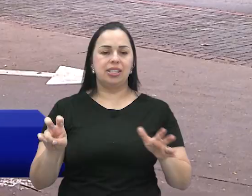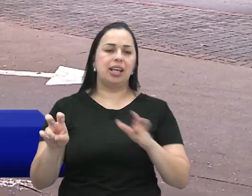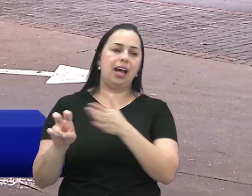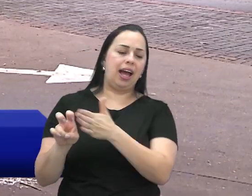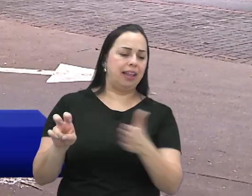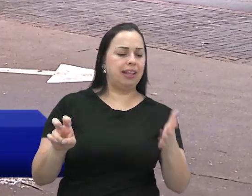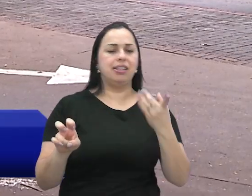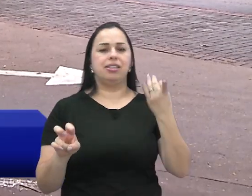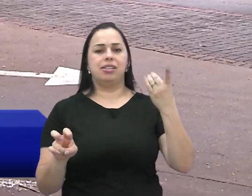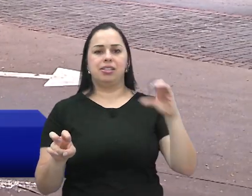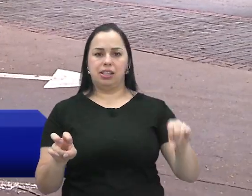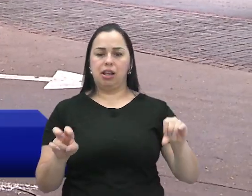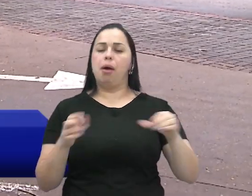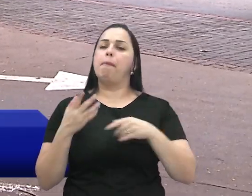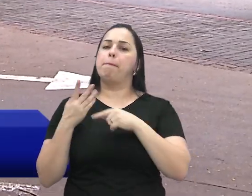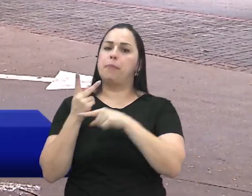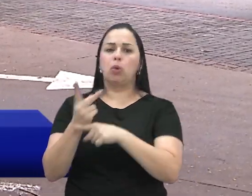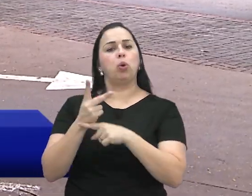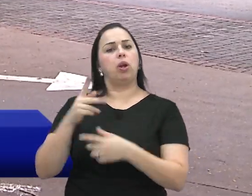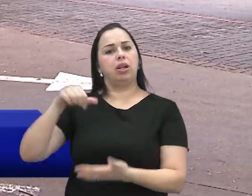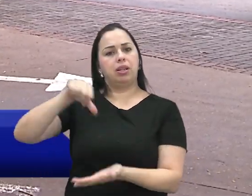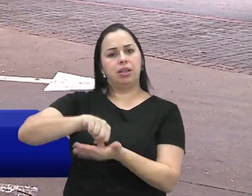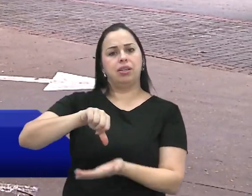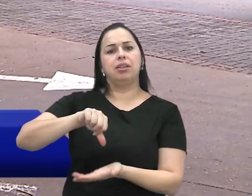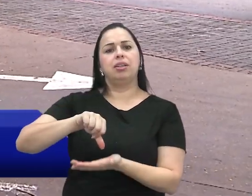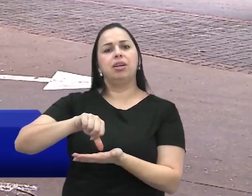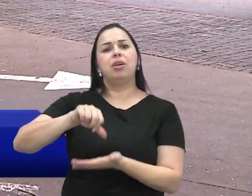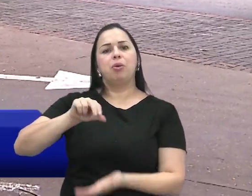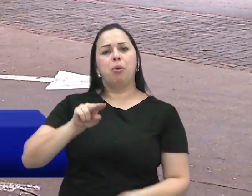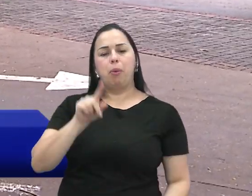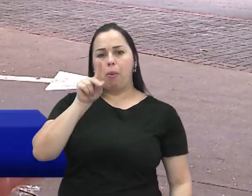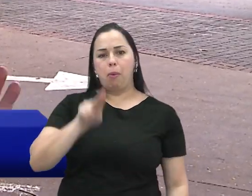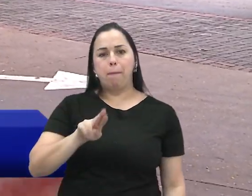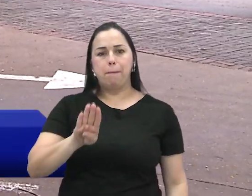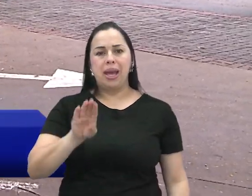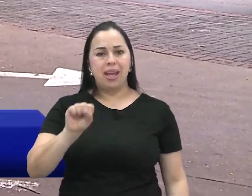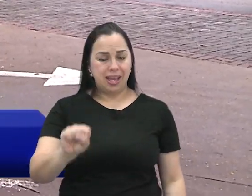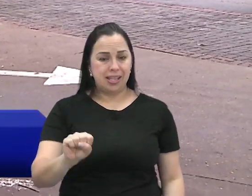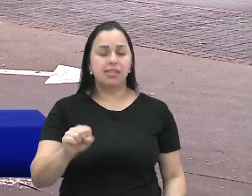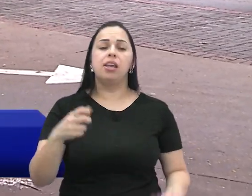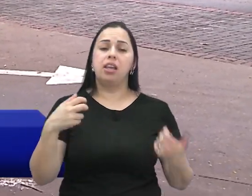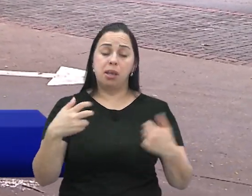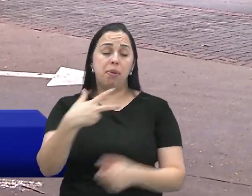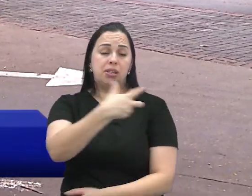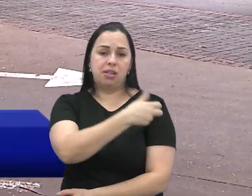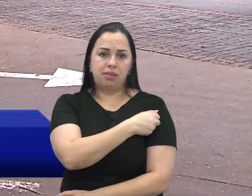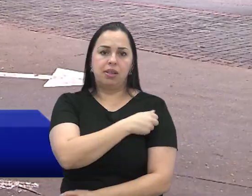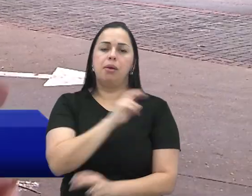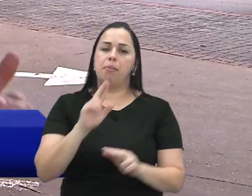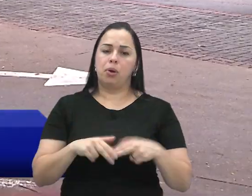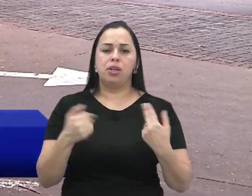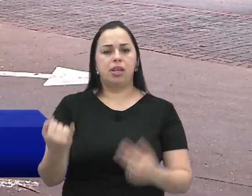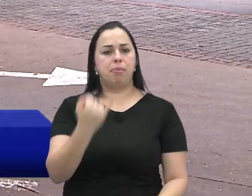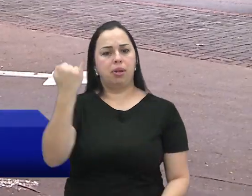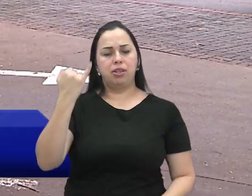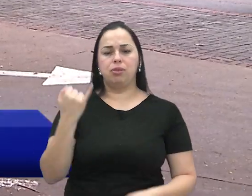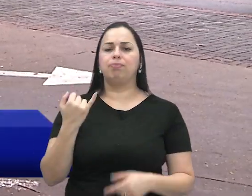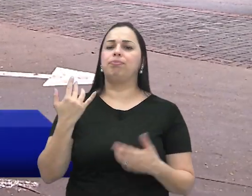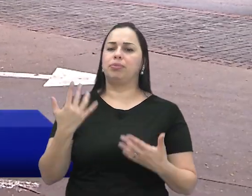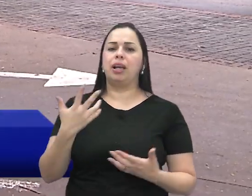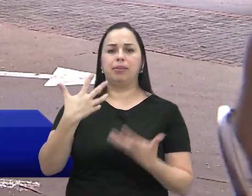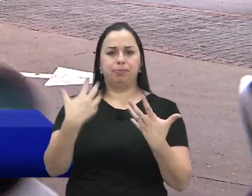15 a 19 anos, procurar uma unidade e fazer uma dose de HPV. A não sei até quando a gente vai trabalhar com essa faixa etária. Então é importante